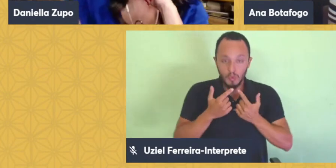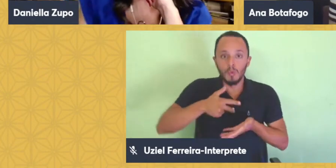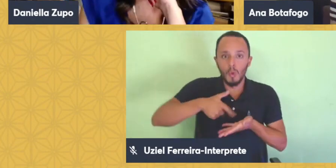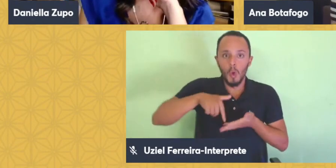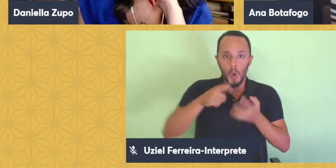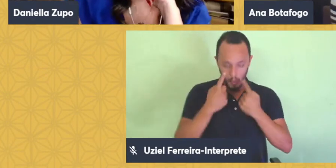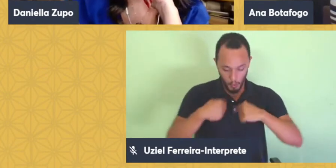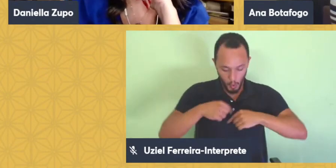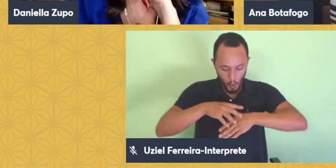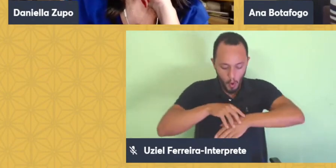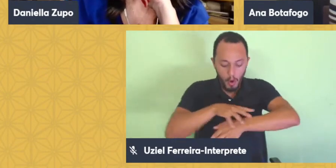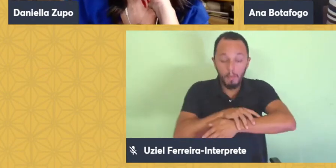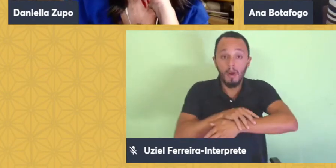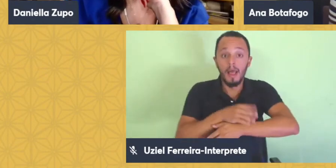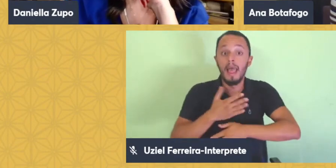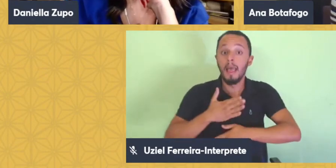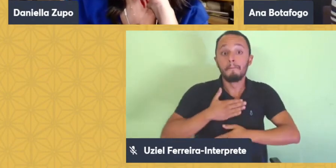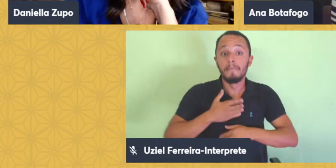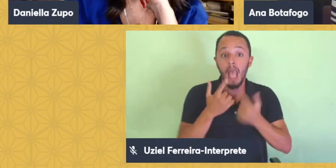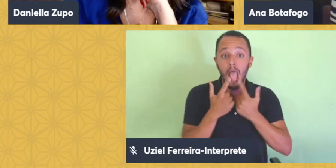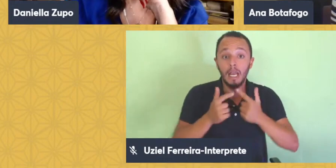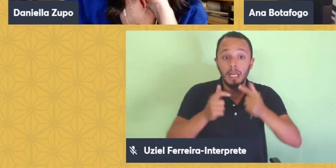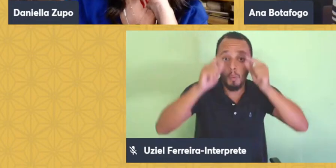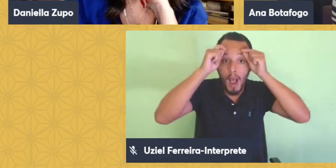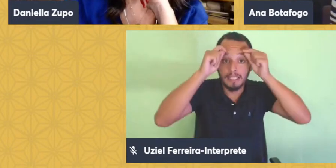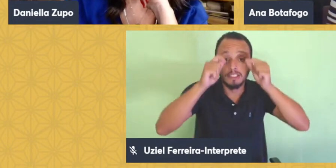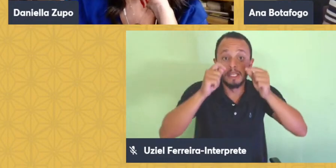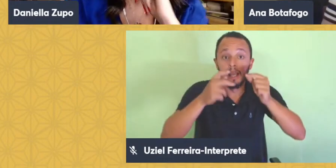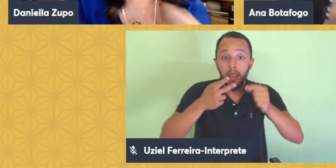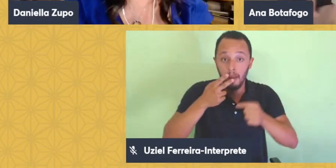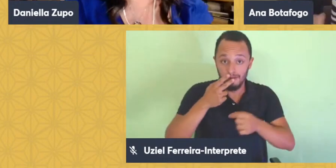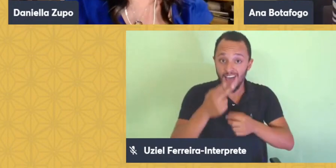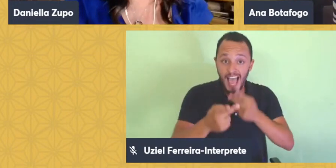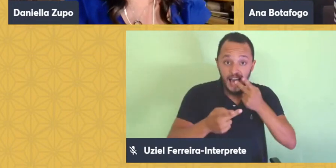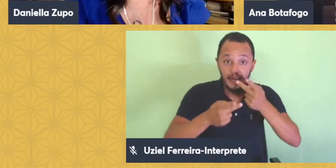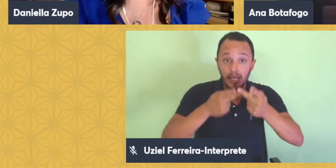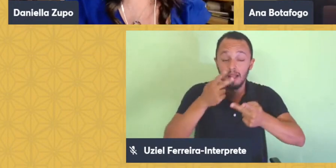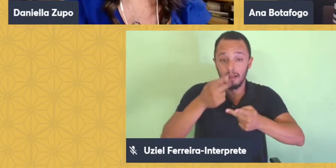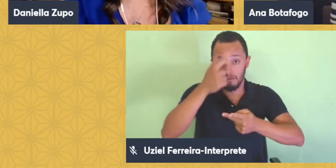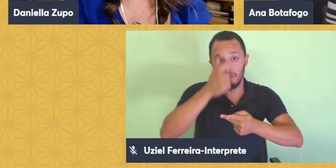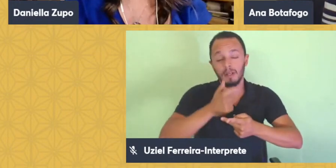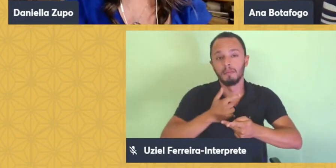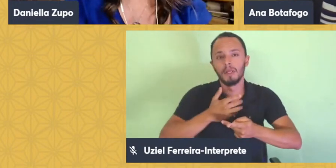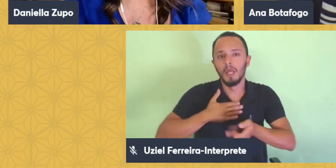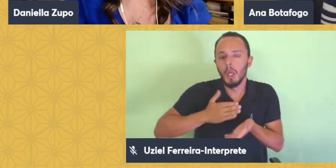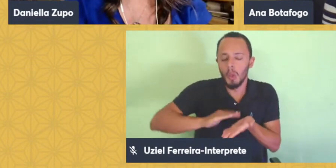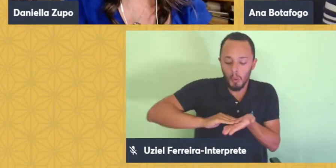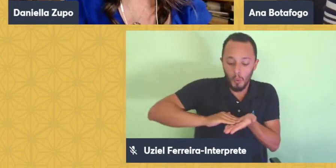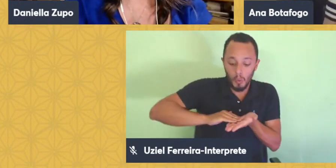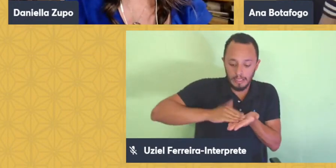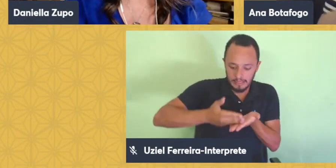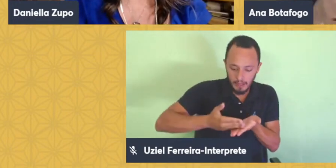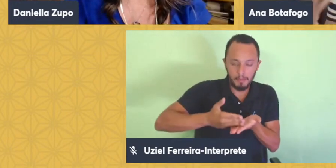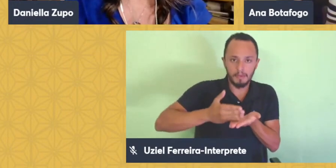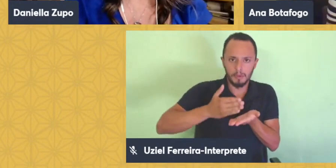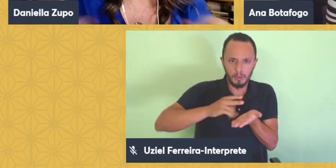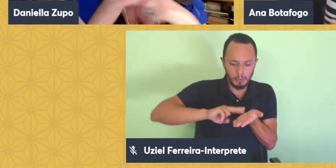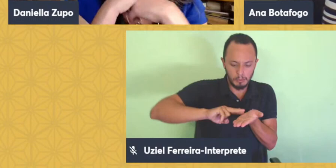ele é a minha fala né através dele que eu falo e que o interpreto é